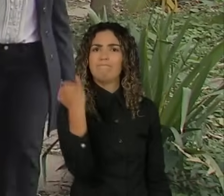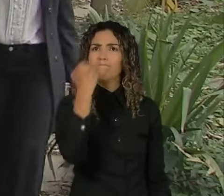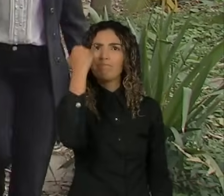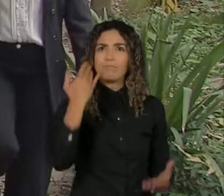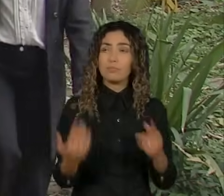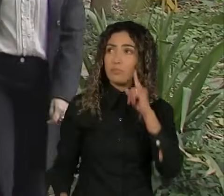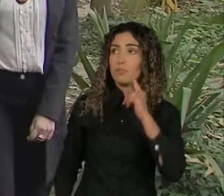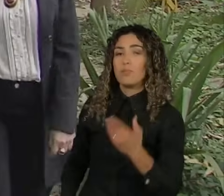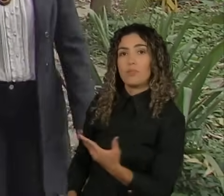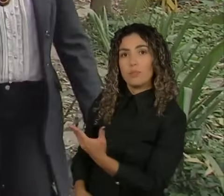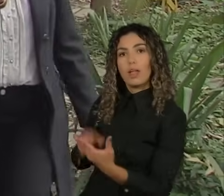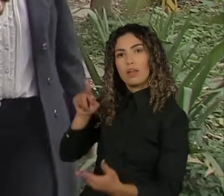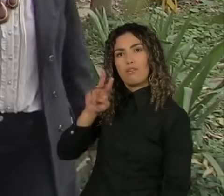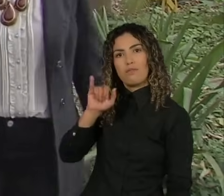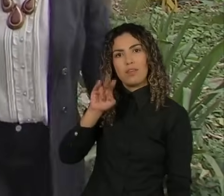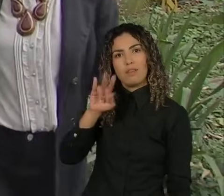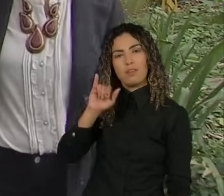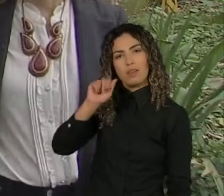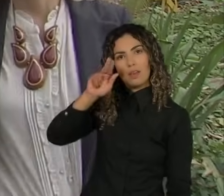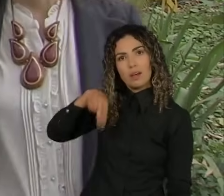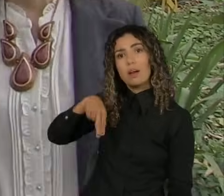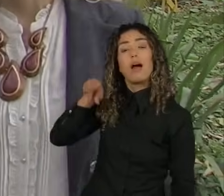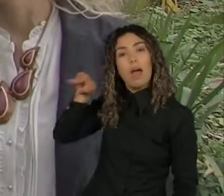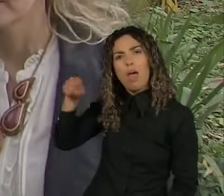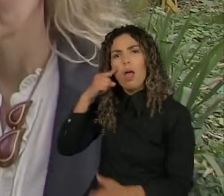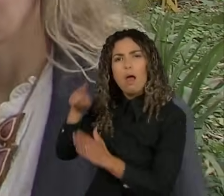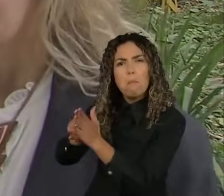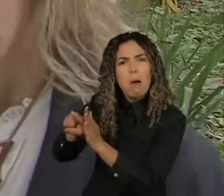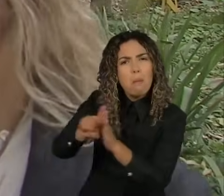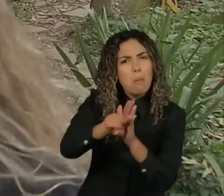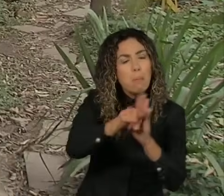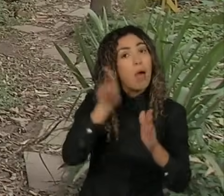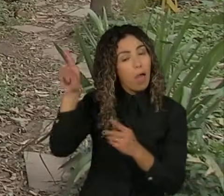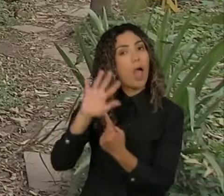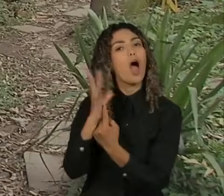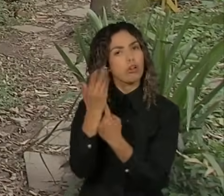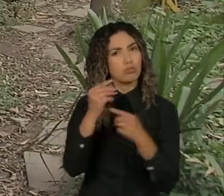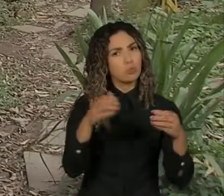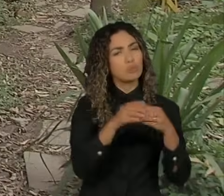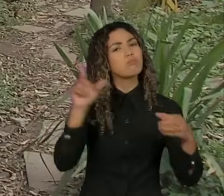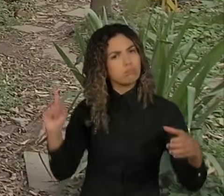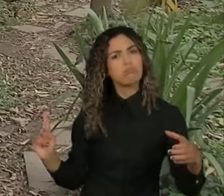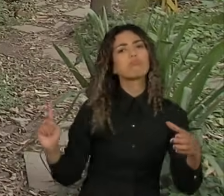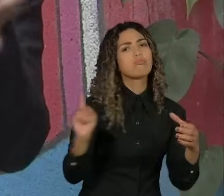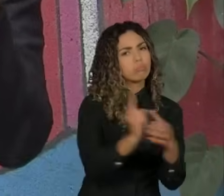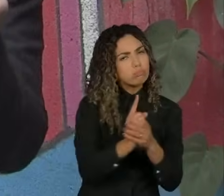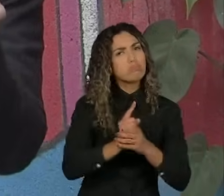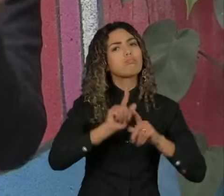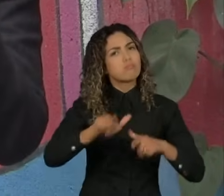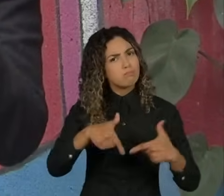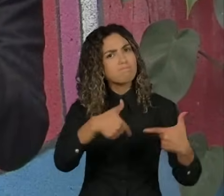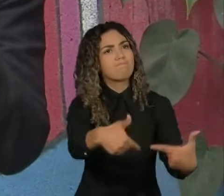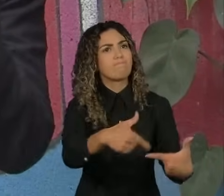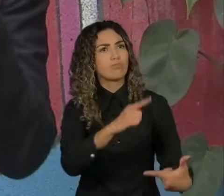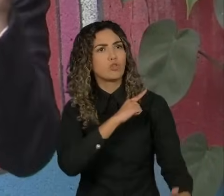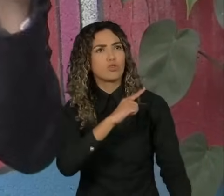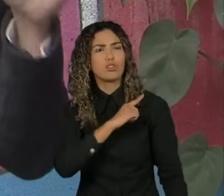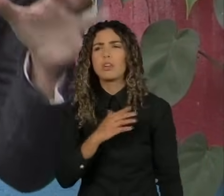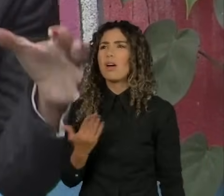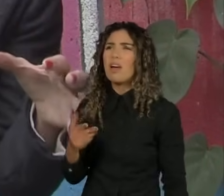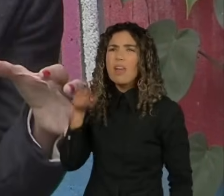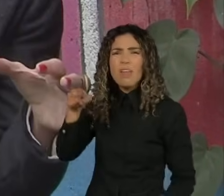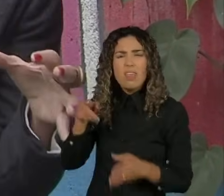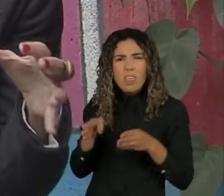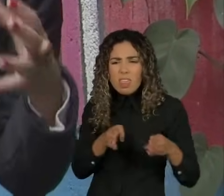Vivian Blaso é pesquisadora e uma das artistas que participam do movimento. O rio, ele não pode ser